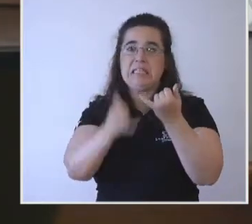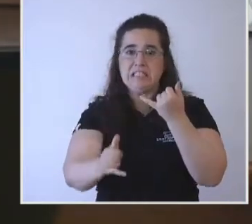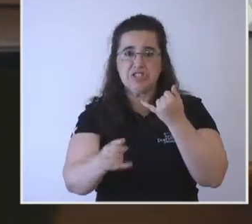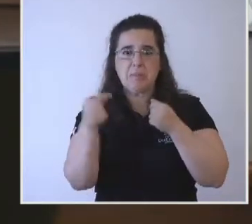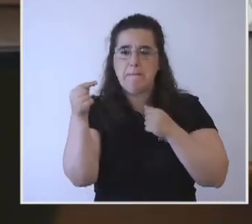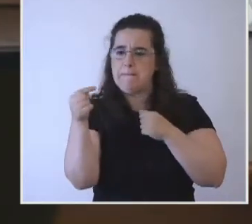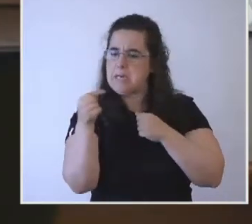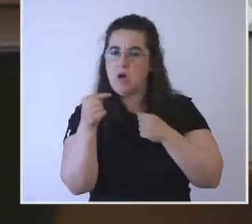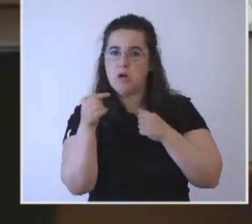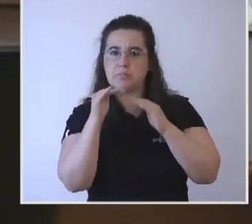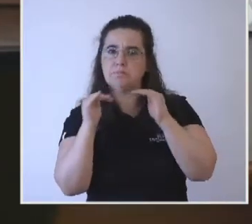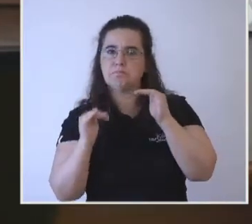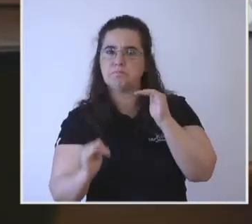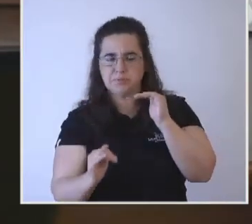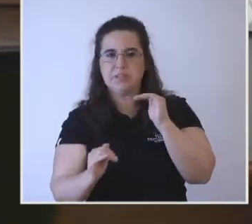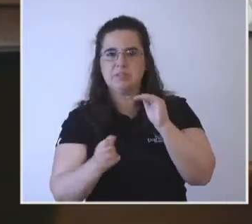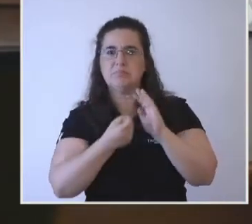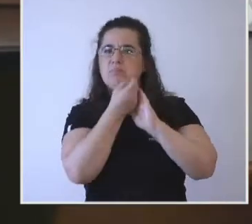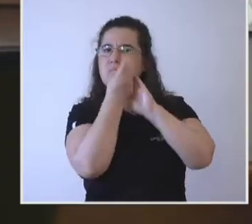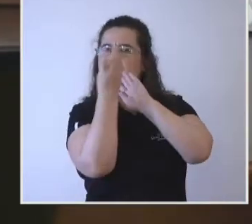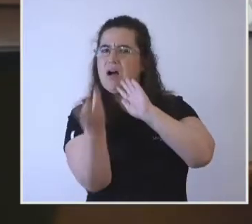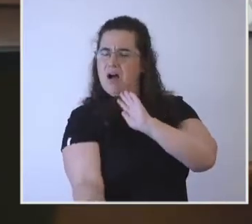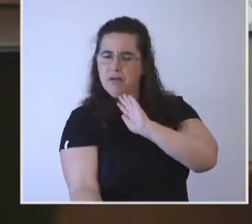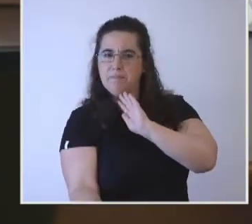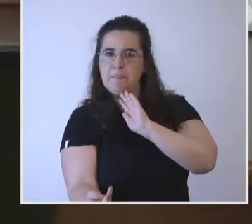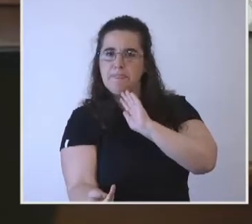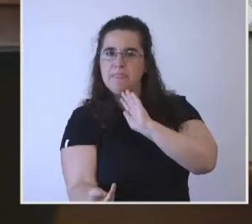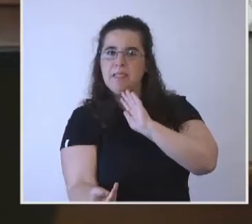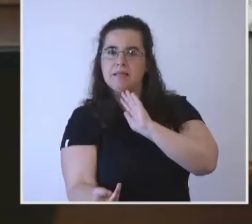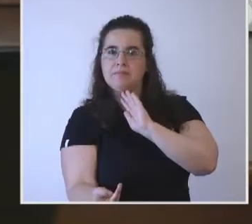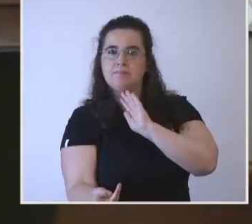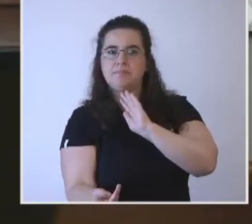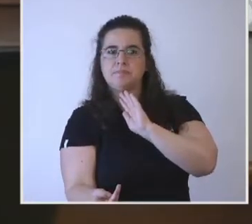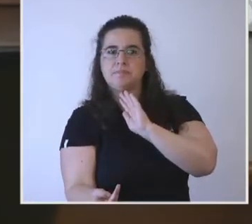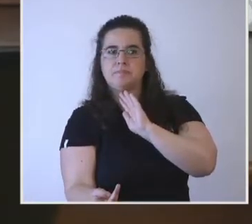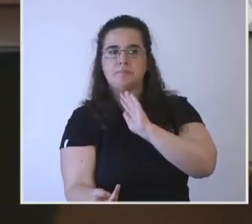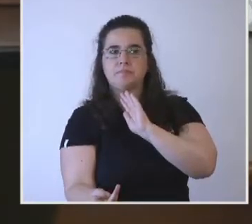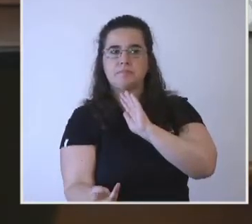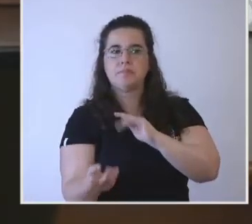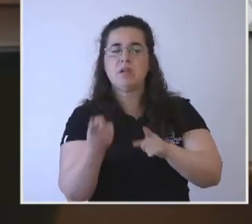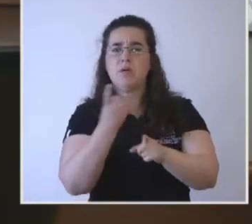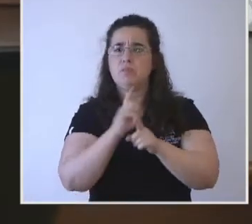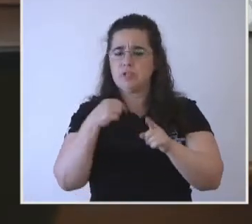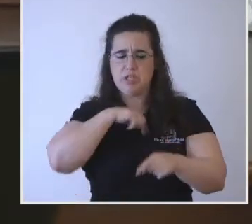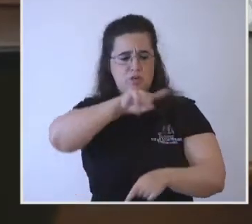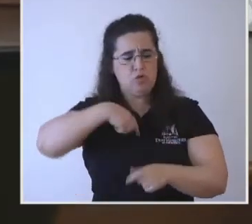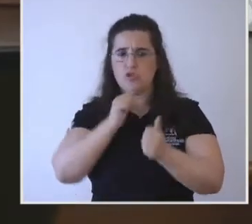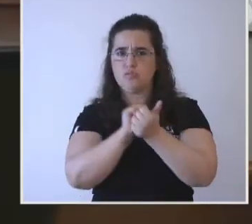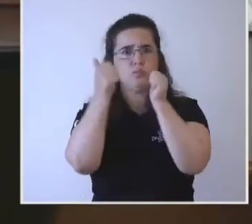de coisas, a pergunta que se põe é: porquê que nós não mudamos?